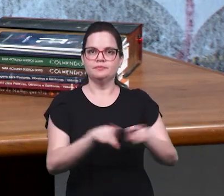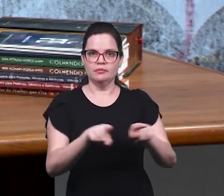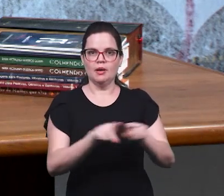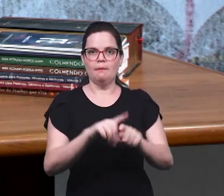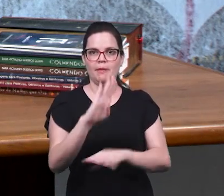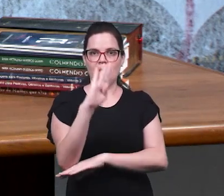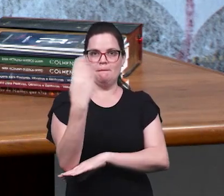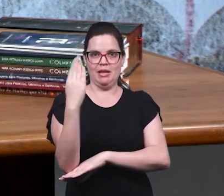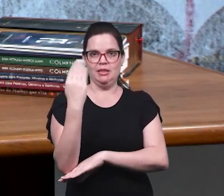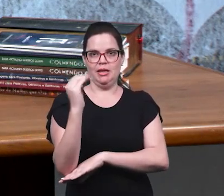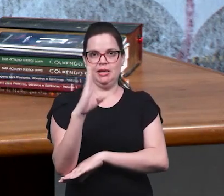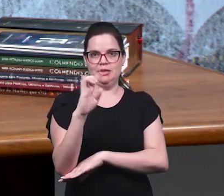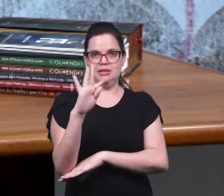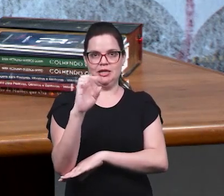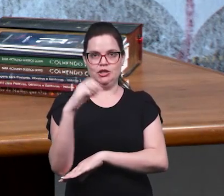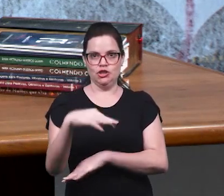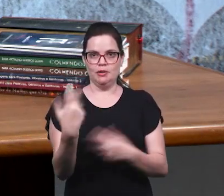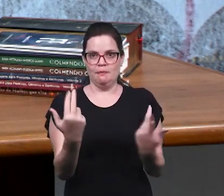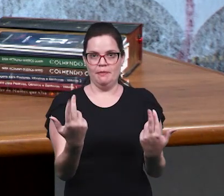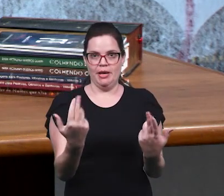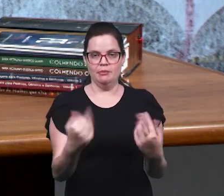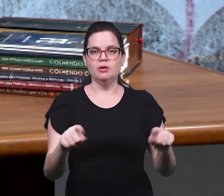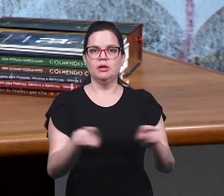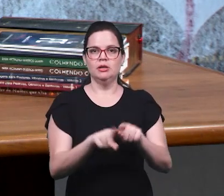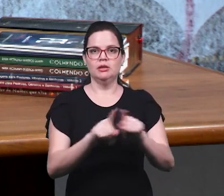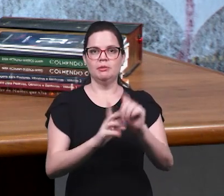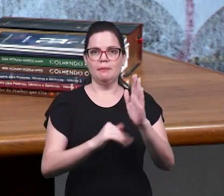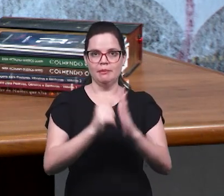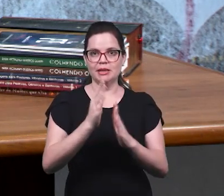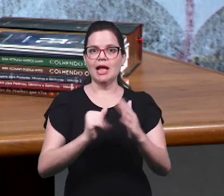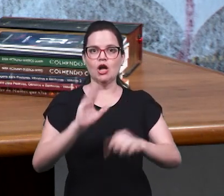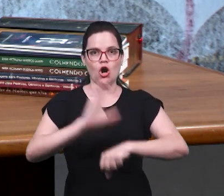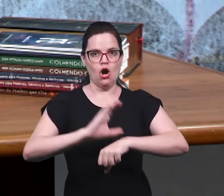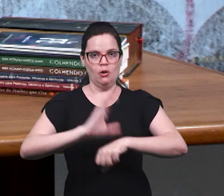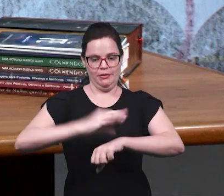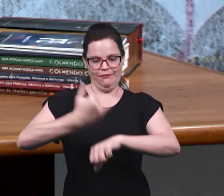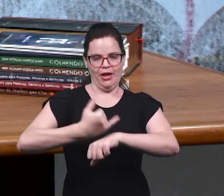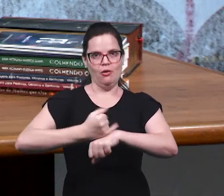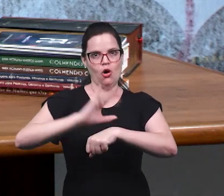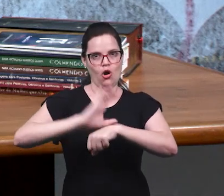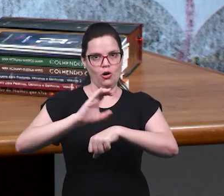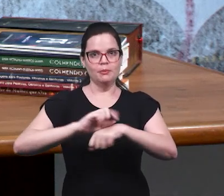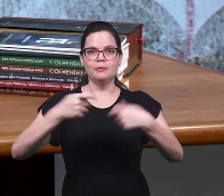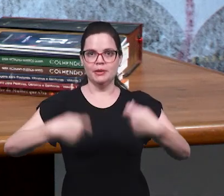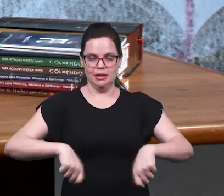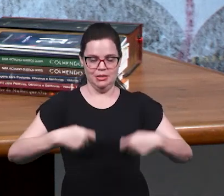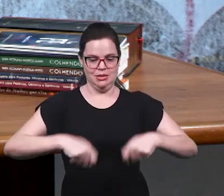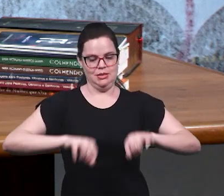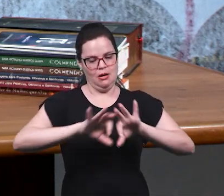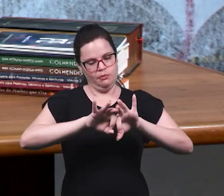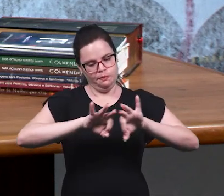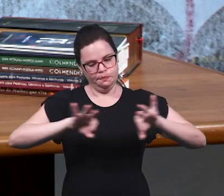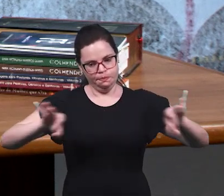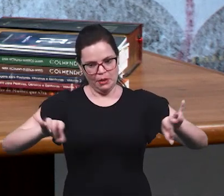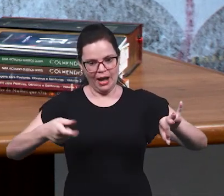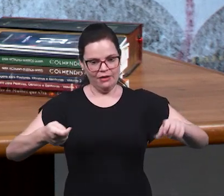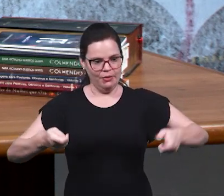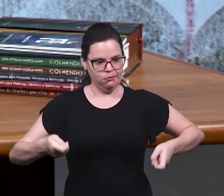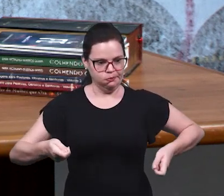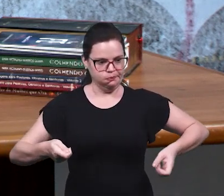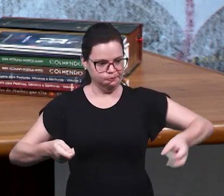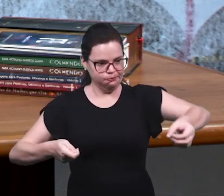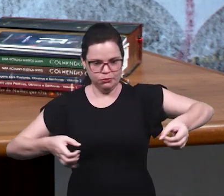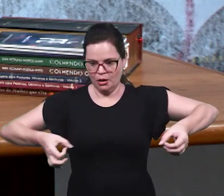de madeira de cetim, e os cobrirás de cobre. E os varais se meterão nas argolas,